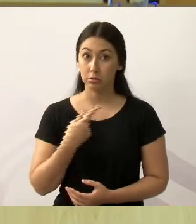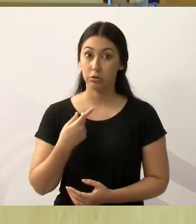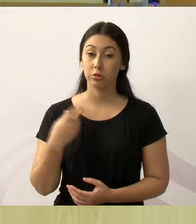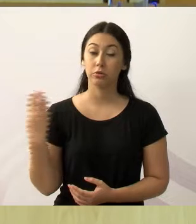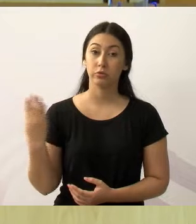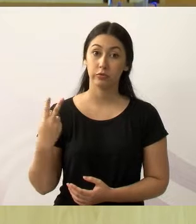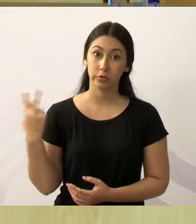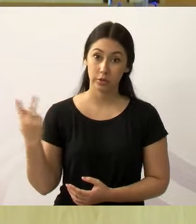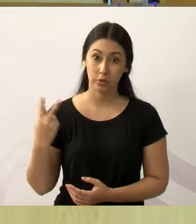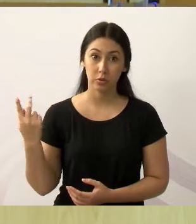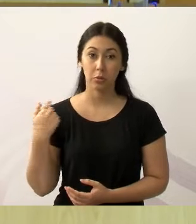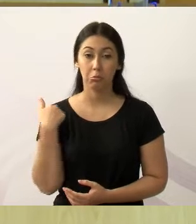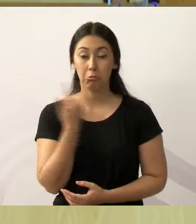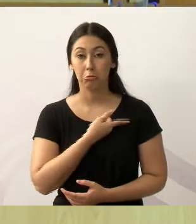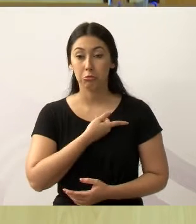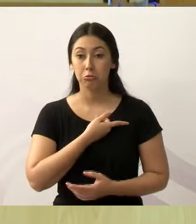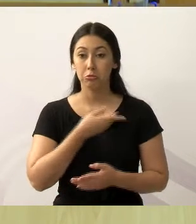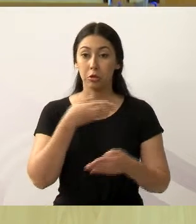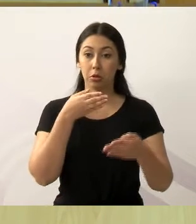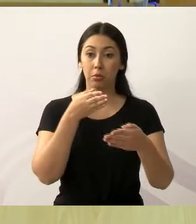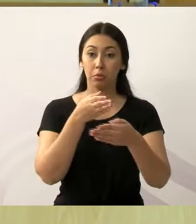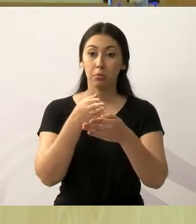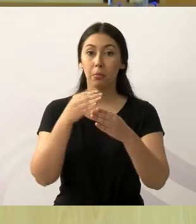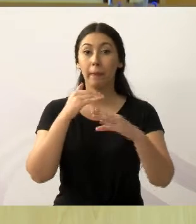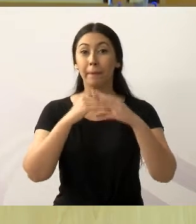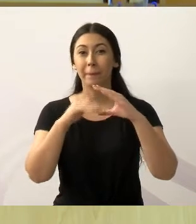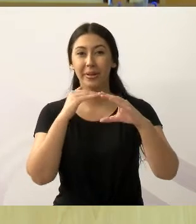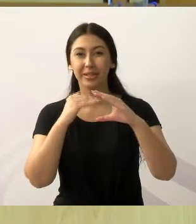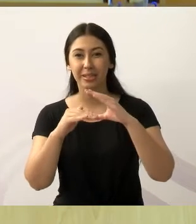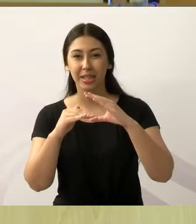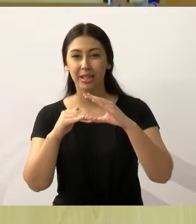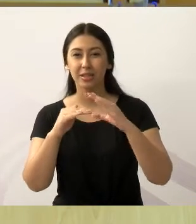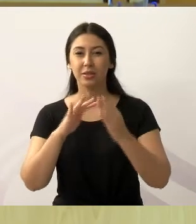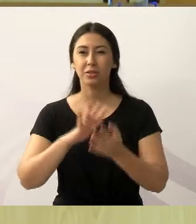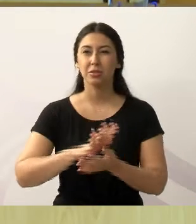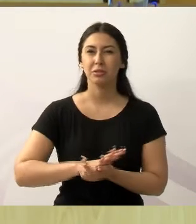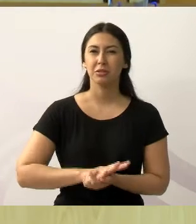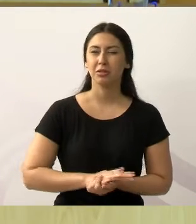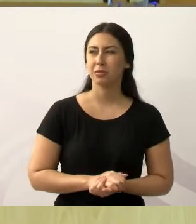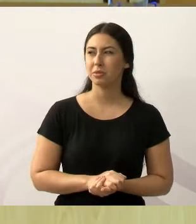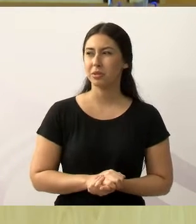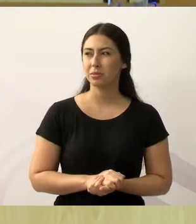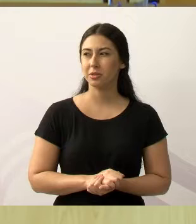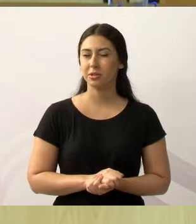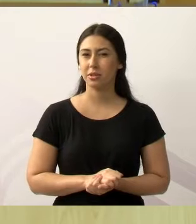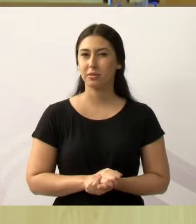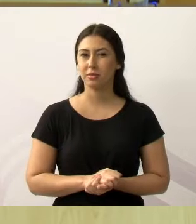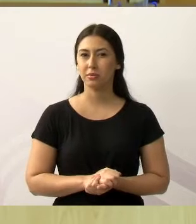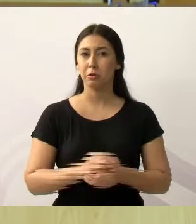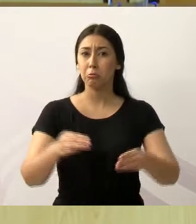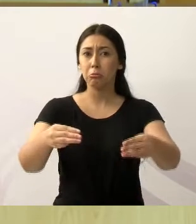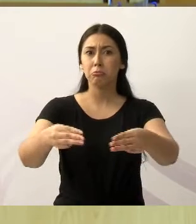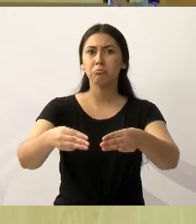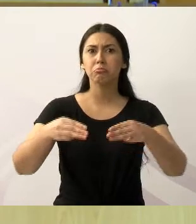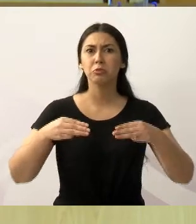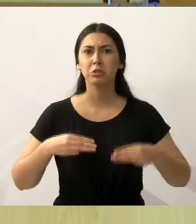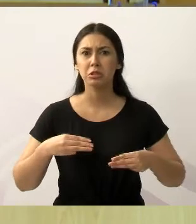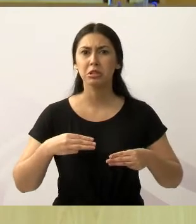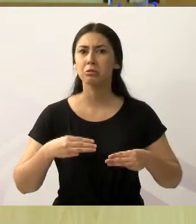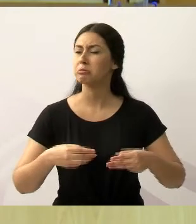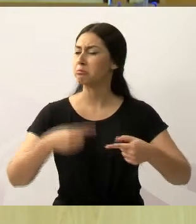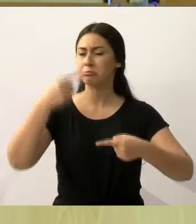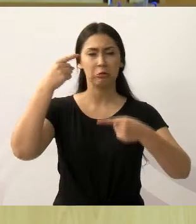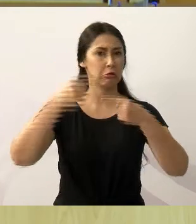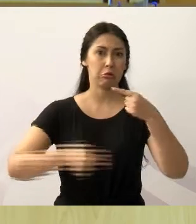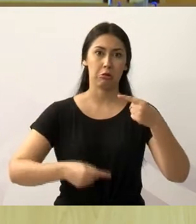estamos enviando uma moção de repúdio a essa atitude do vereador douglas hoje mesmo estaremos